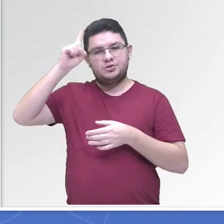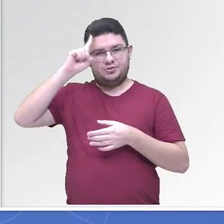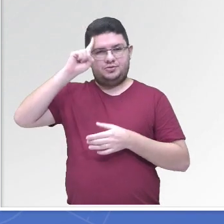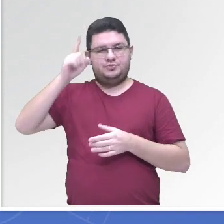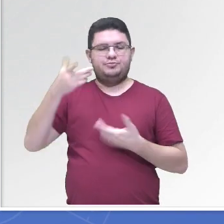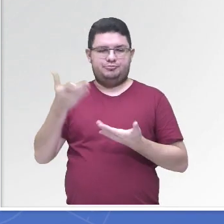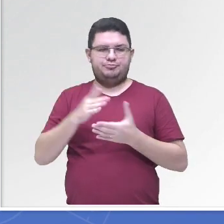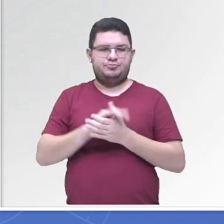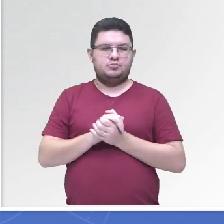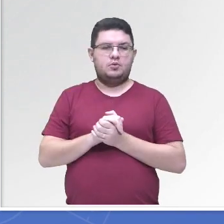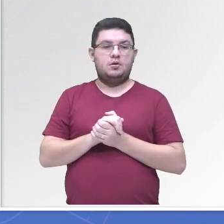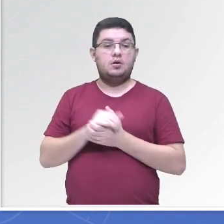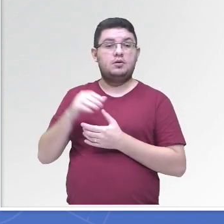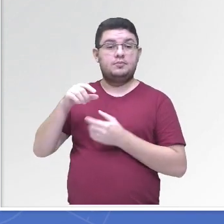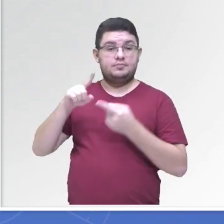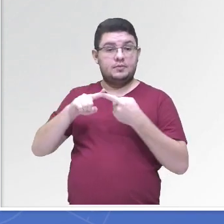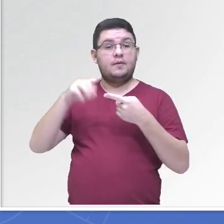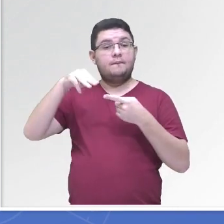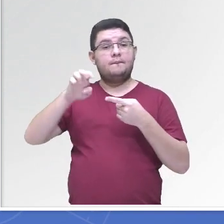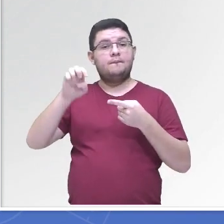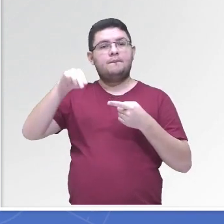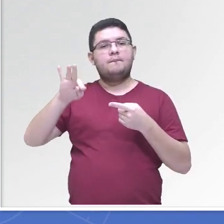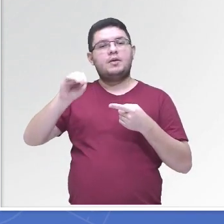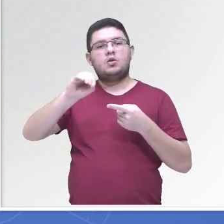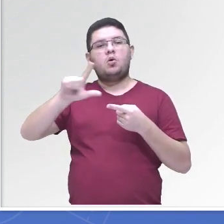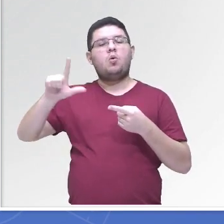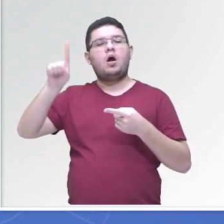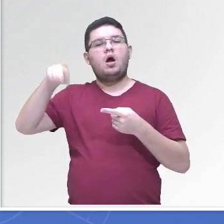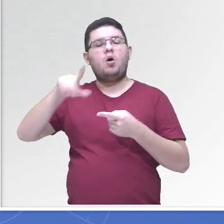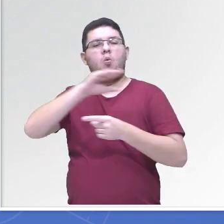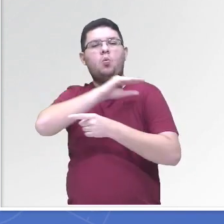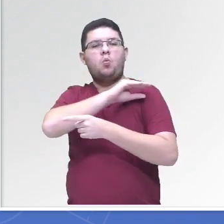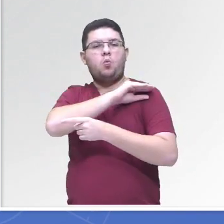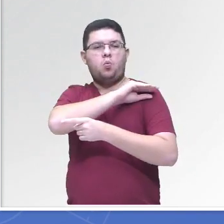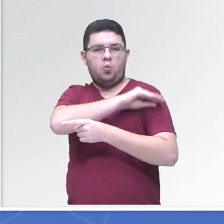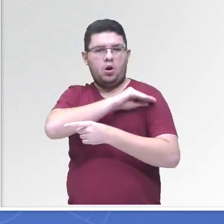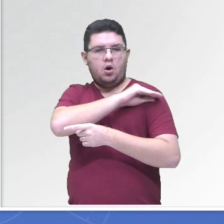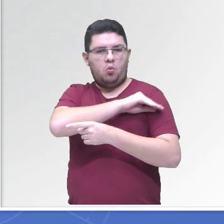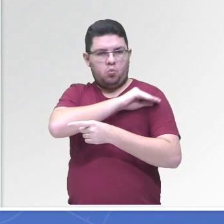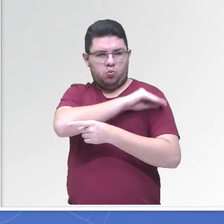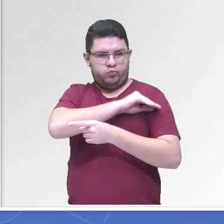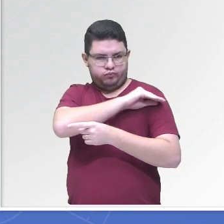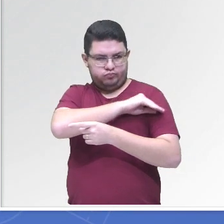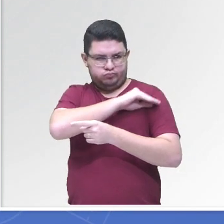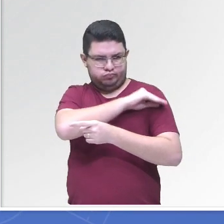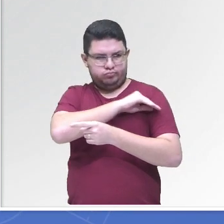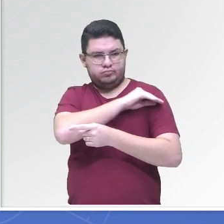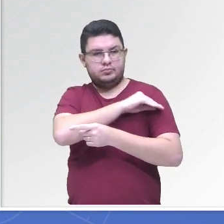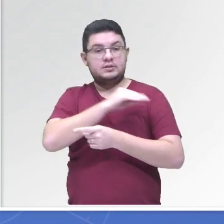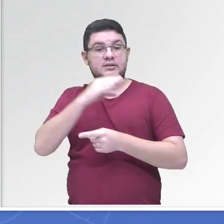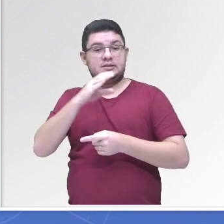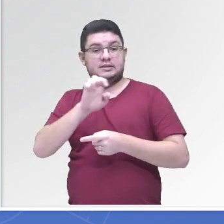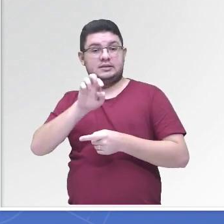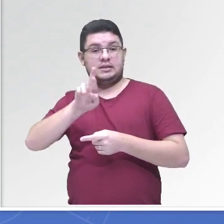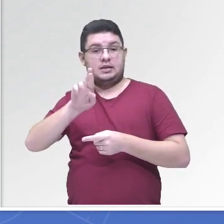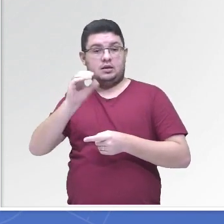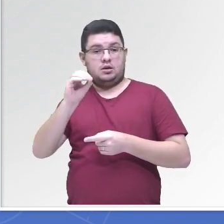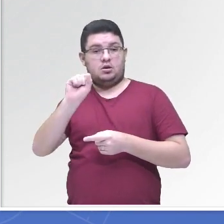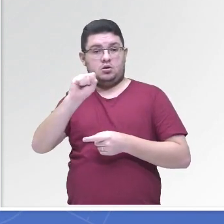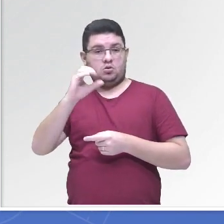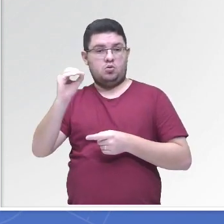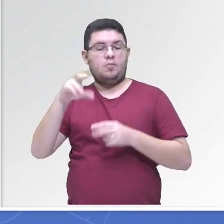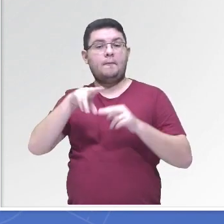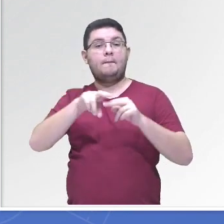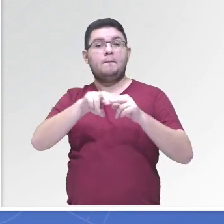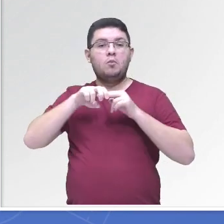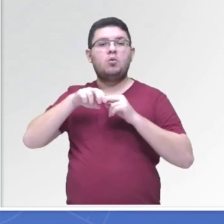Então, o mentol é um álcool ceroso, né? Álcool devido à presença da hidroxila, a gente vai conhecer um pouquinho melhor sobre a